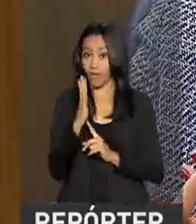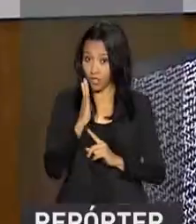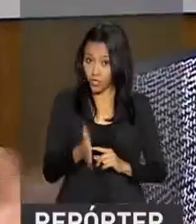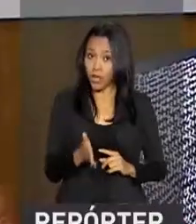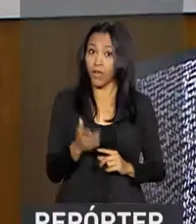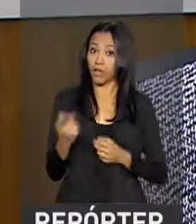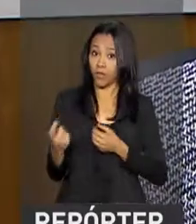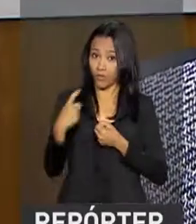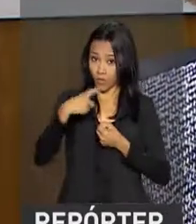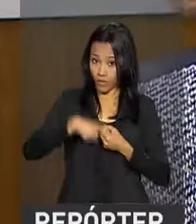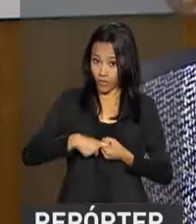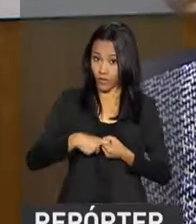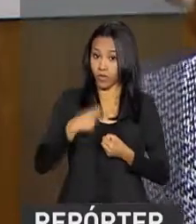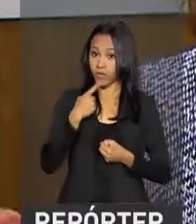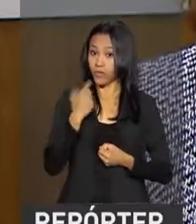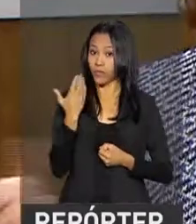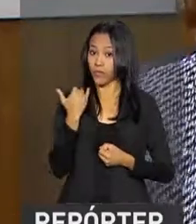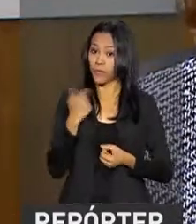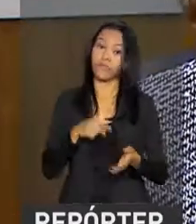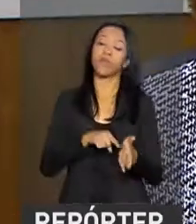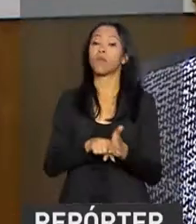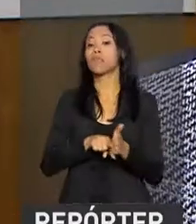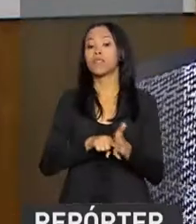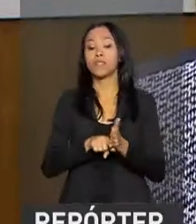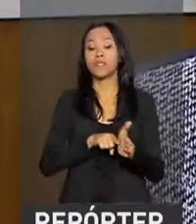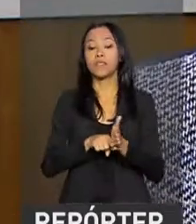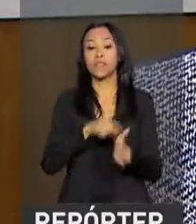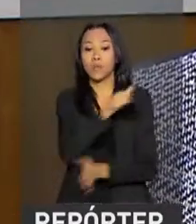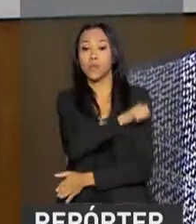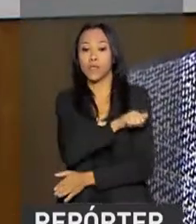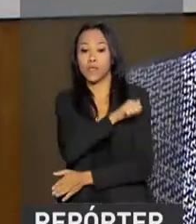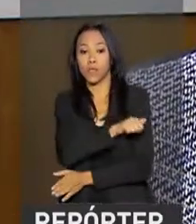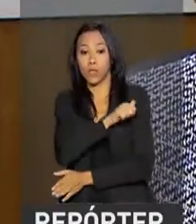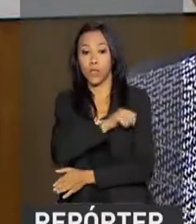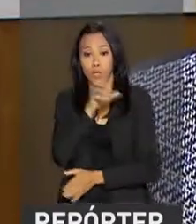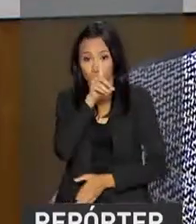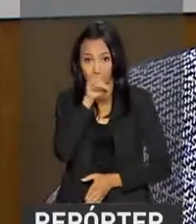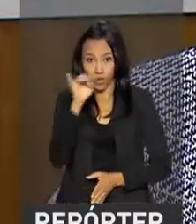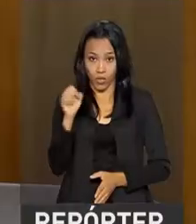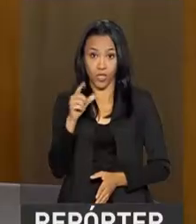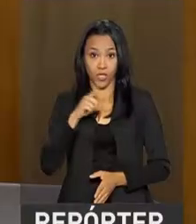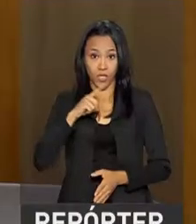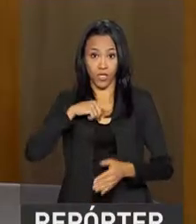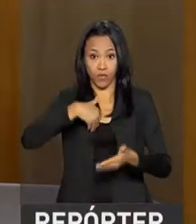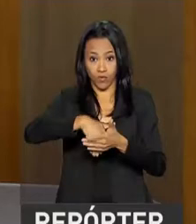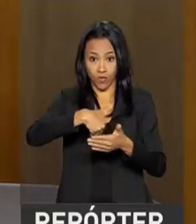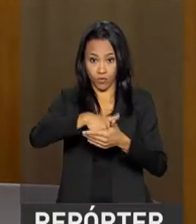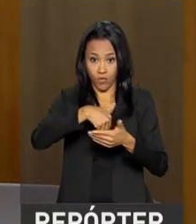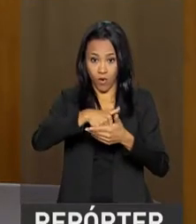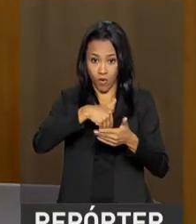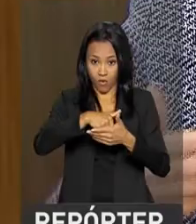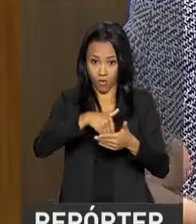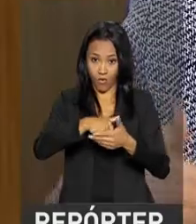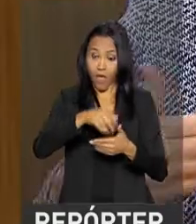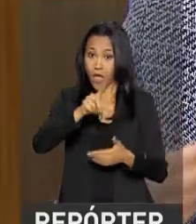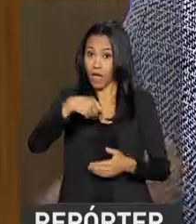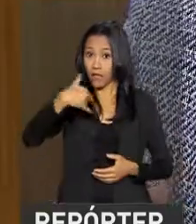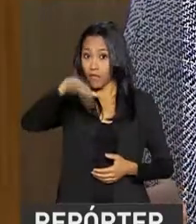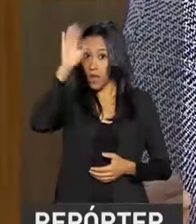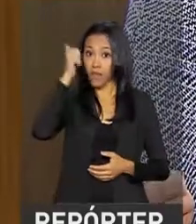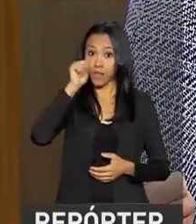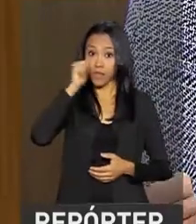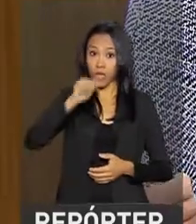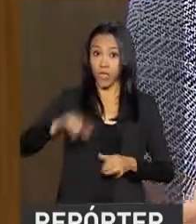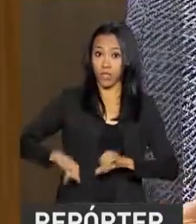inclusive tem uma pesquisa recente do rio de janeiro mostrando que no dia em que nós temos jogos de futebol é o dia que mais as mulheres